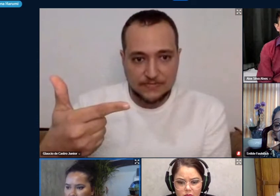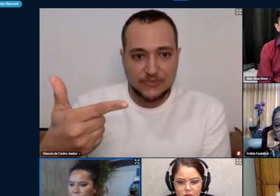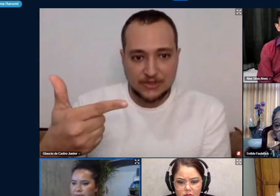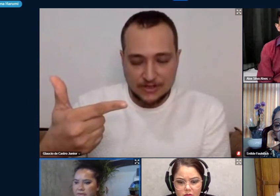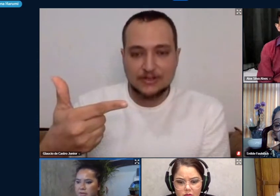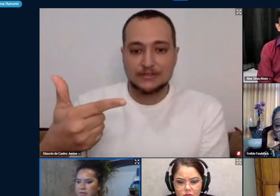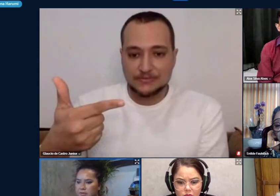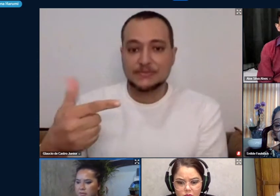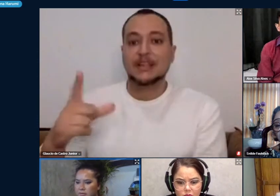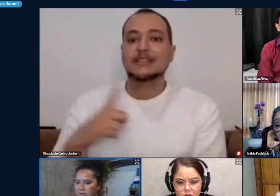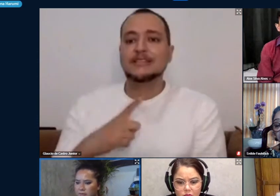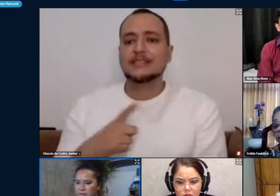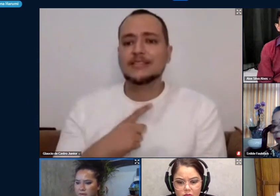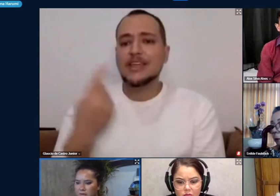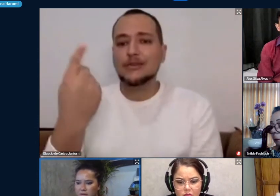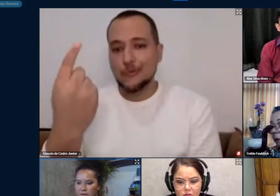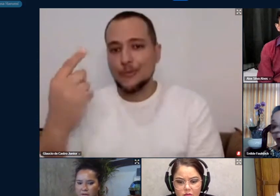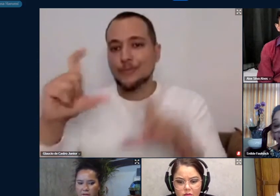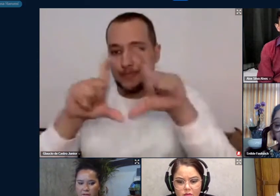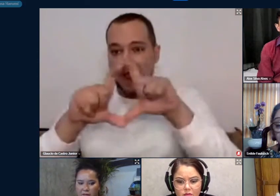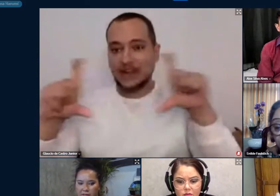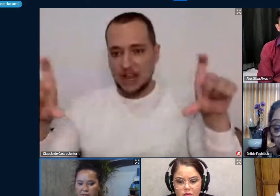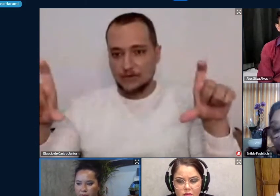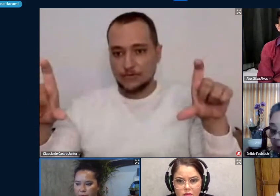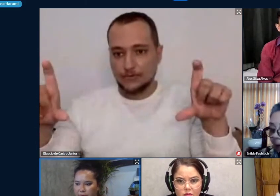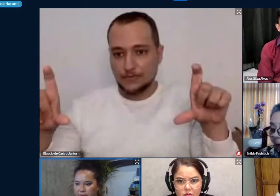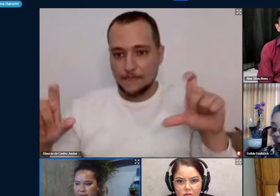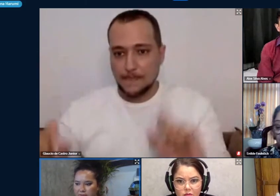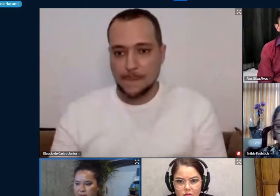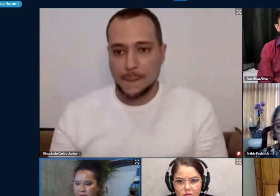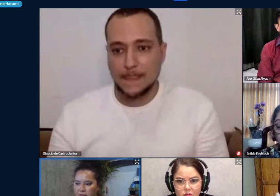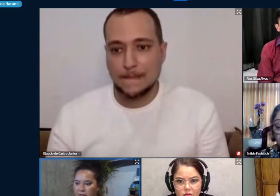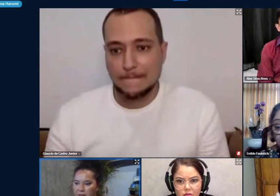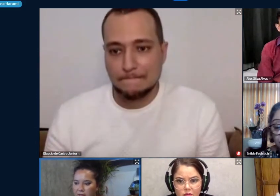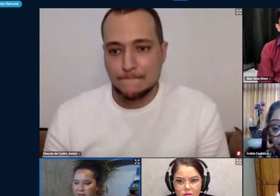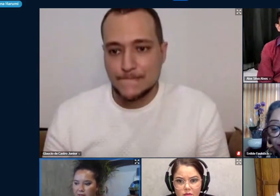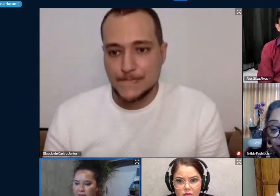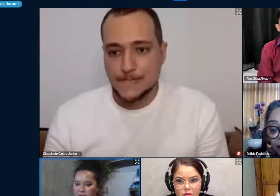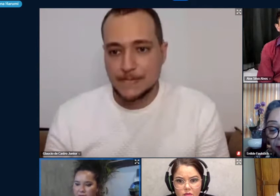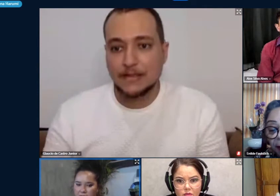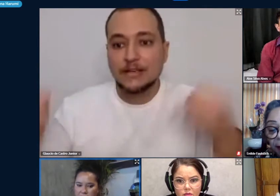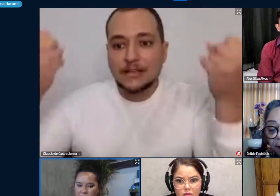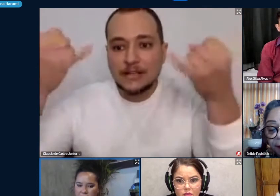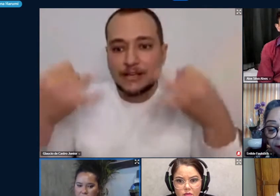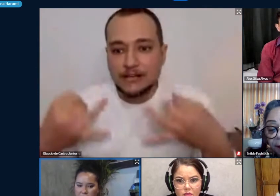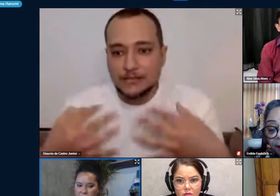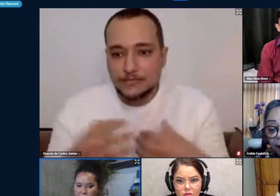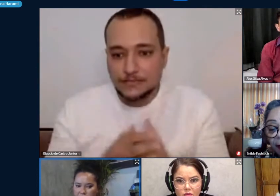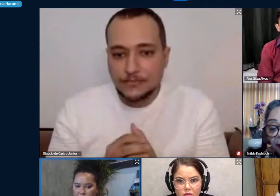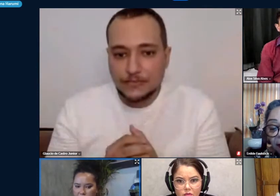Agora, na página 12, na linha 2,